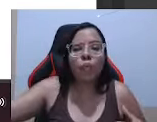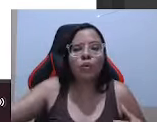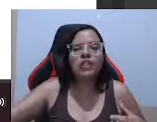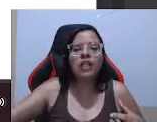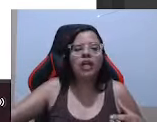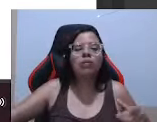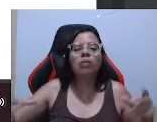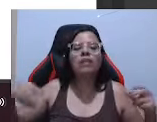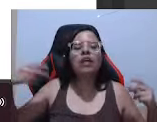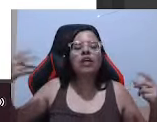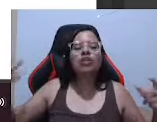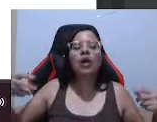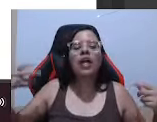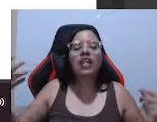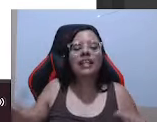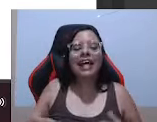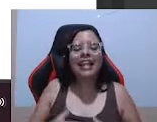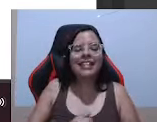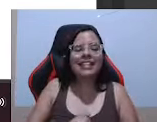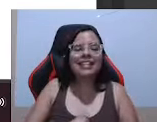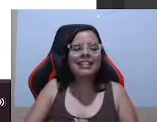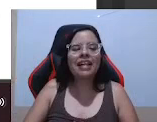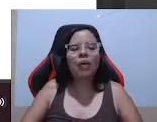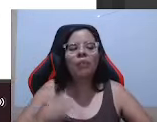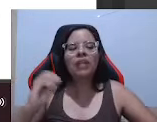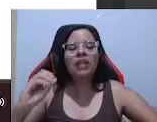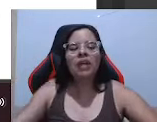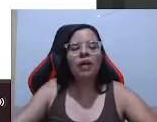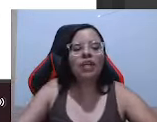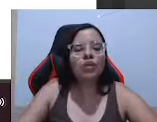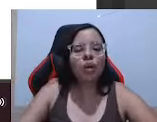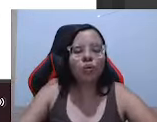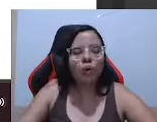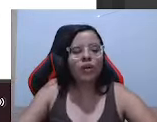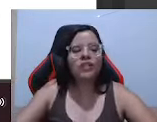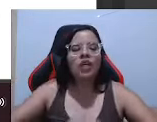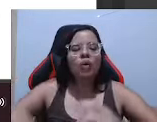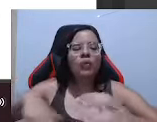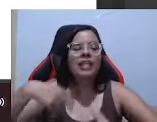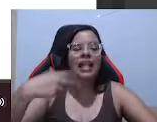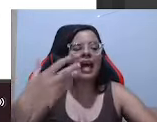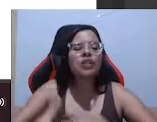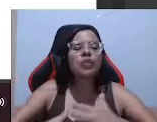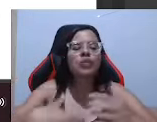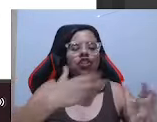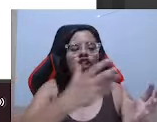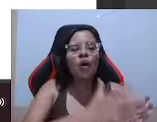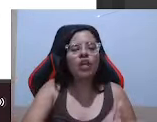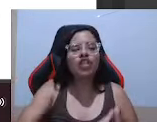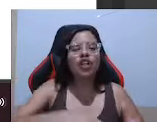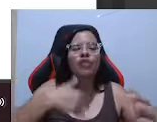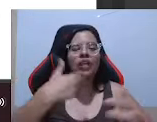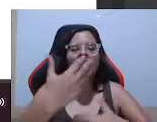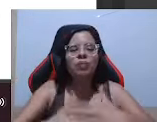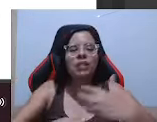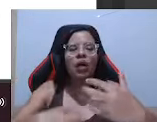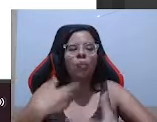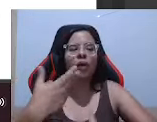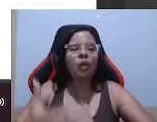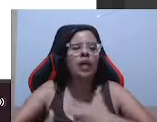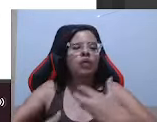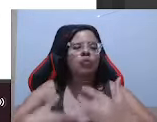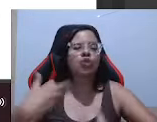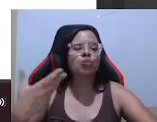mesmo 5% só ali da legislação. Então, aqui os autores, os clássicos, que geralmente a Vunesp